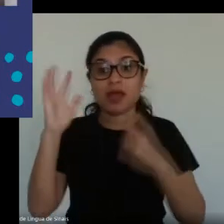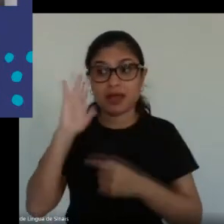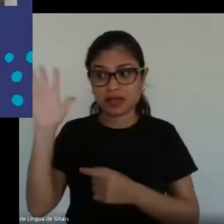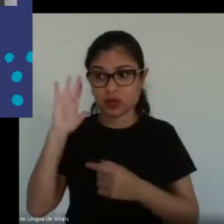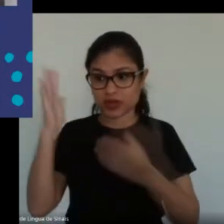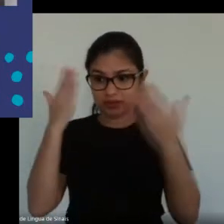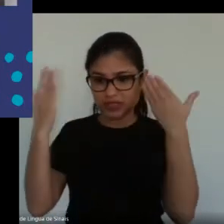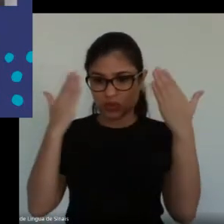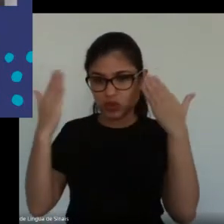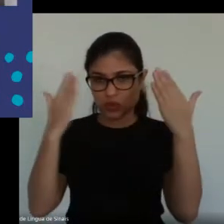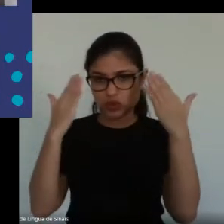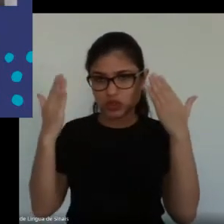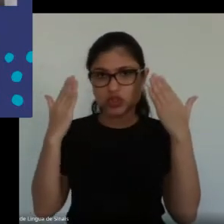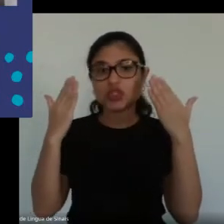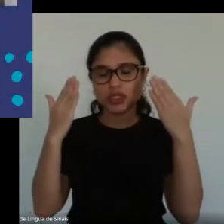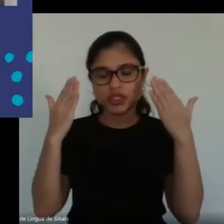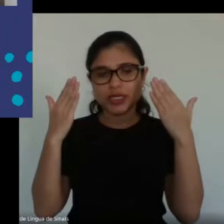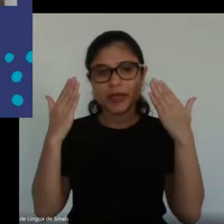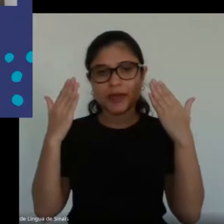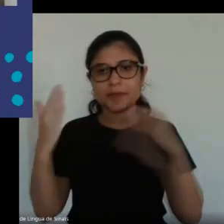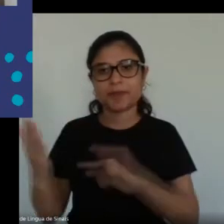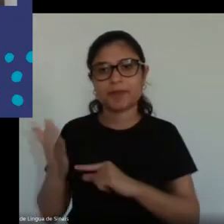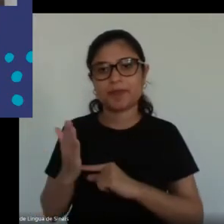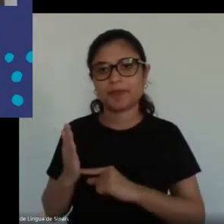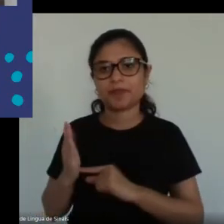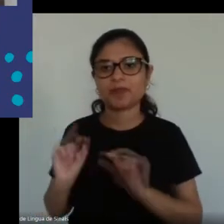a psicologia naquele momento dizia assim para mim: